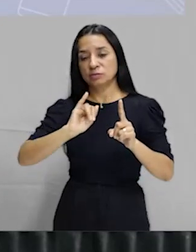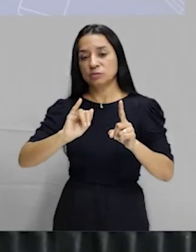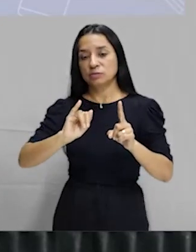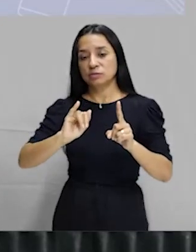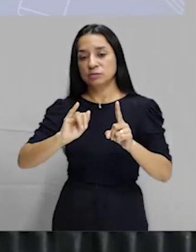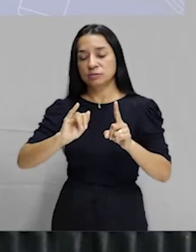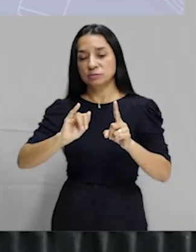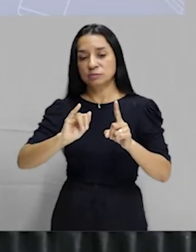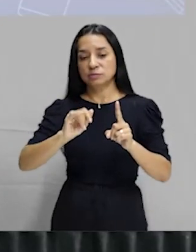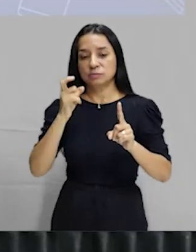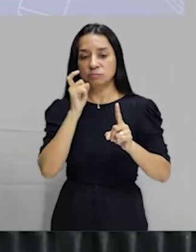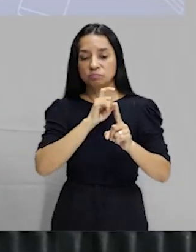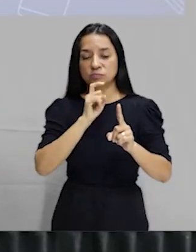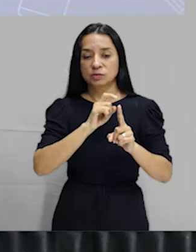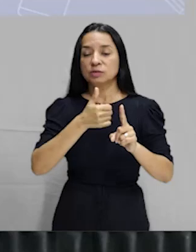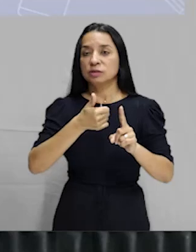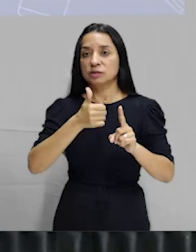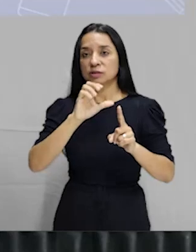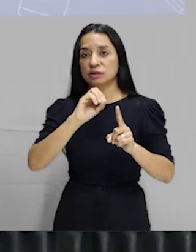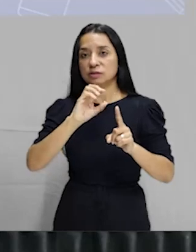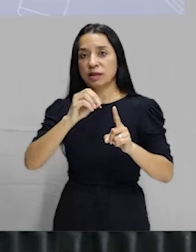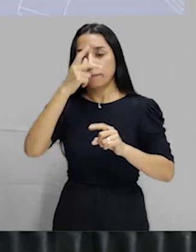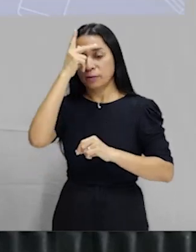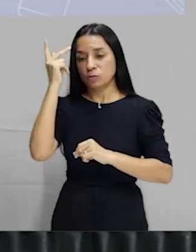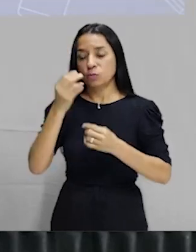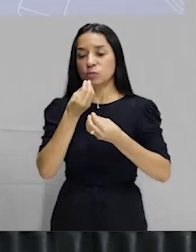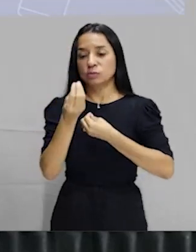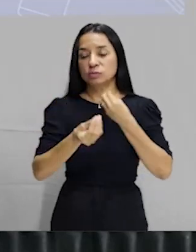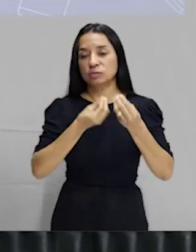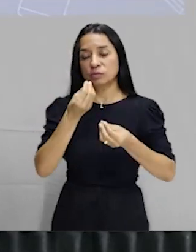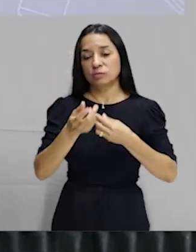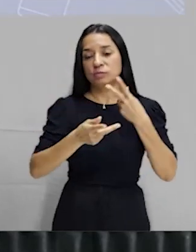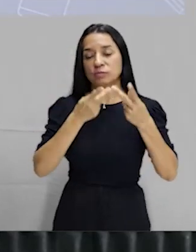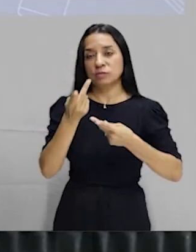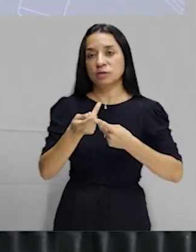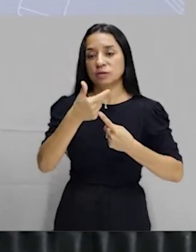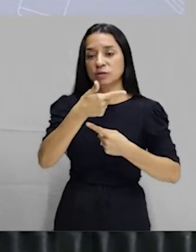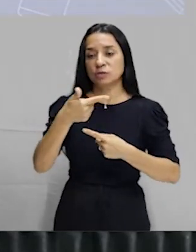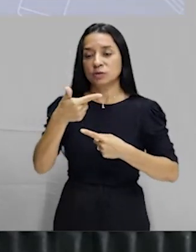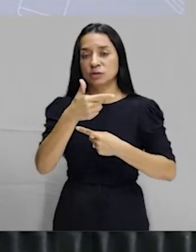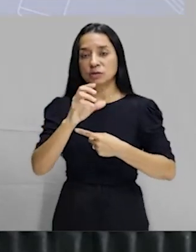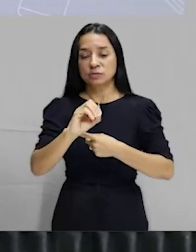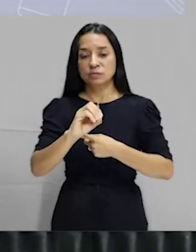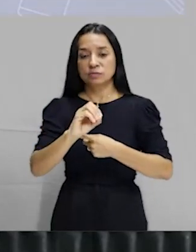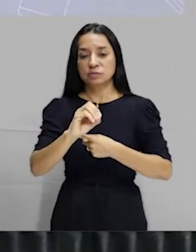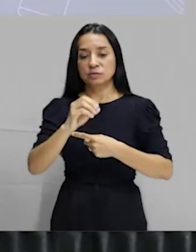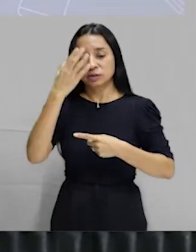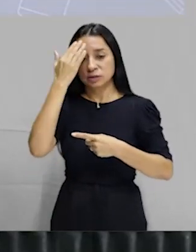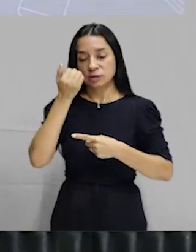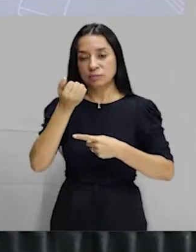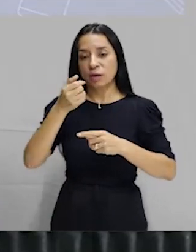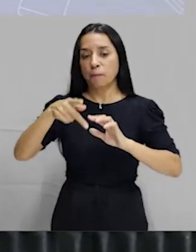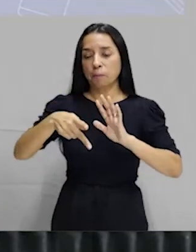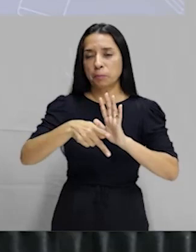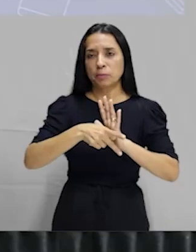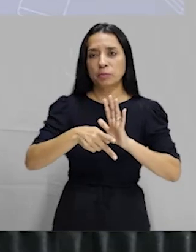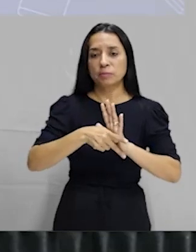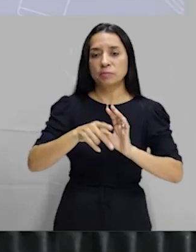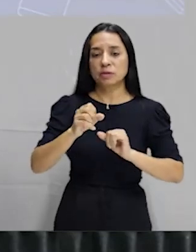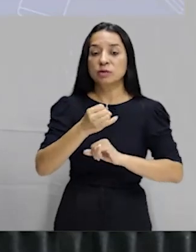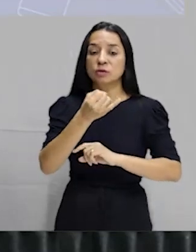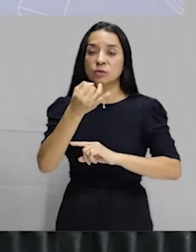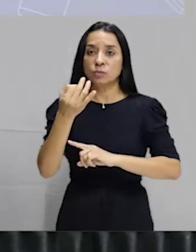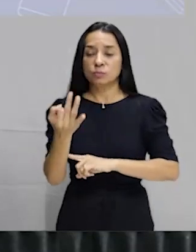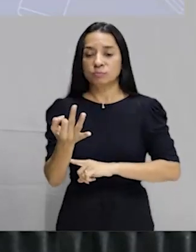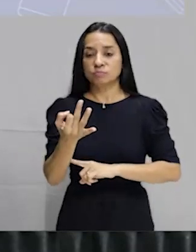100 pessoas nele, como foi dito 220, para eu saber especificamente a